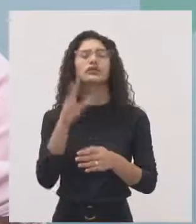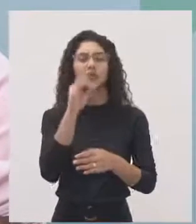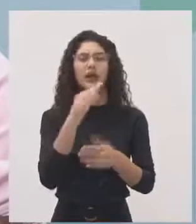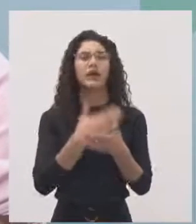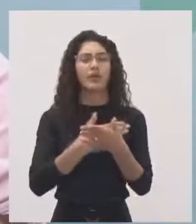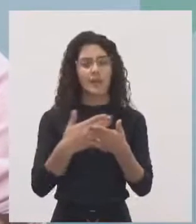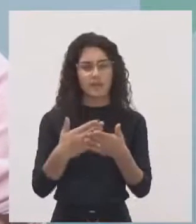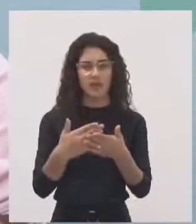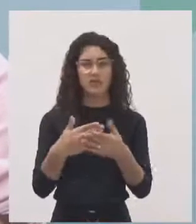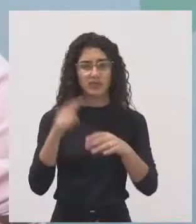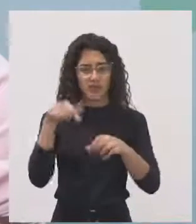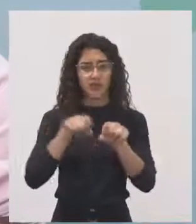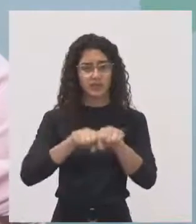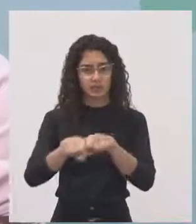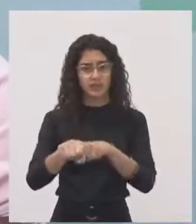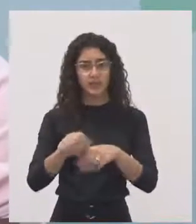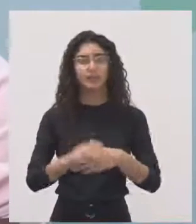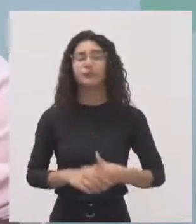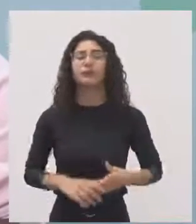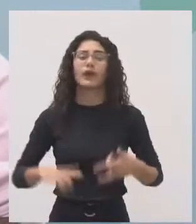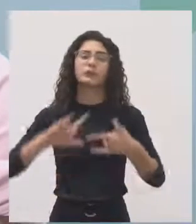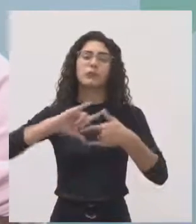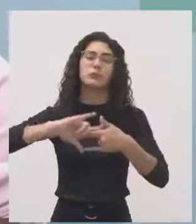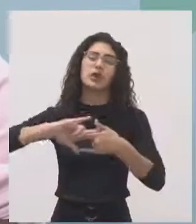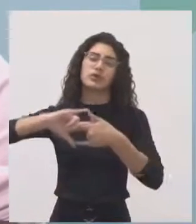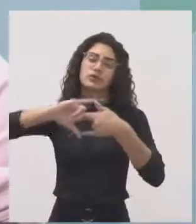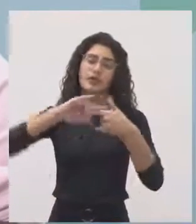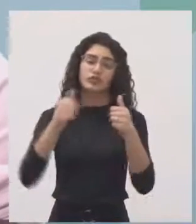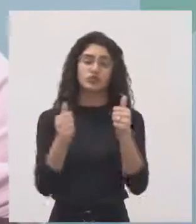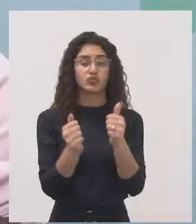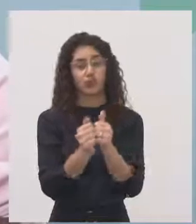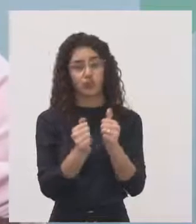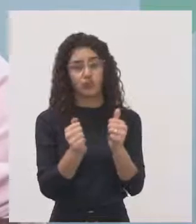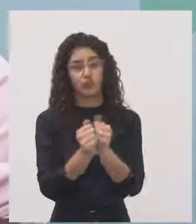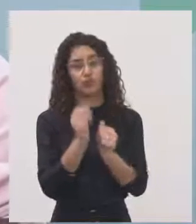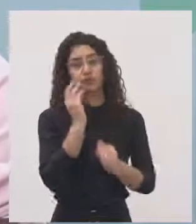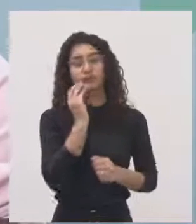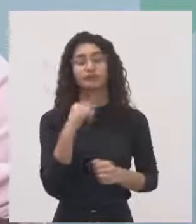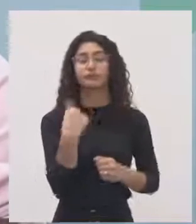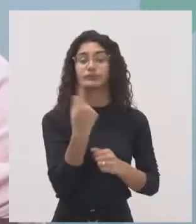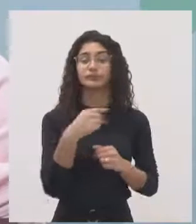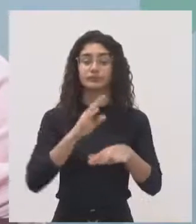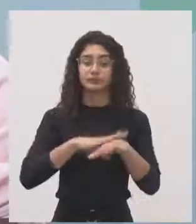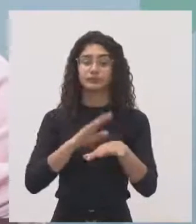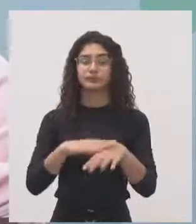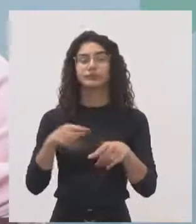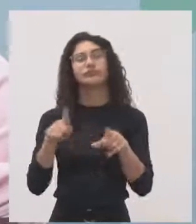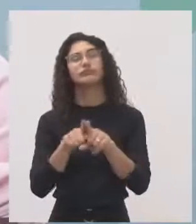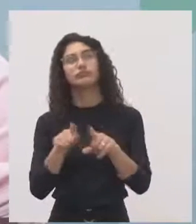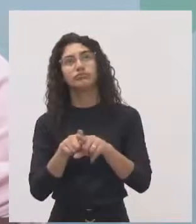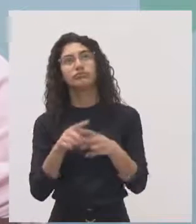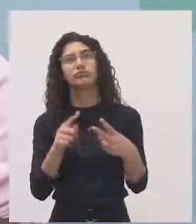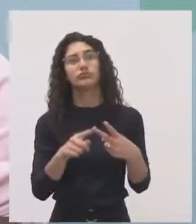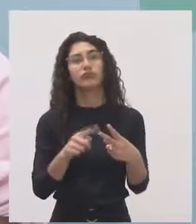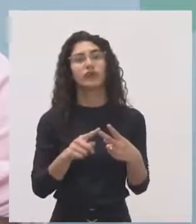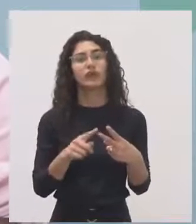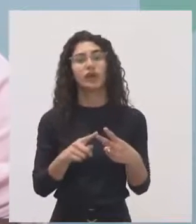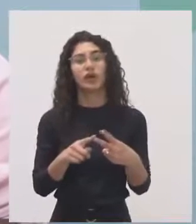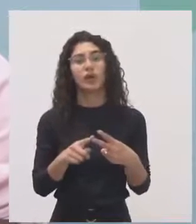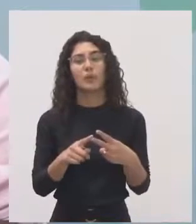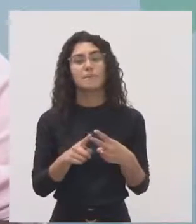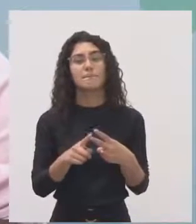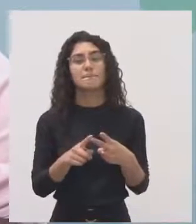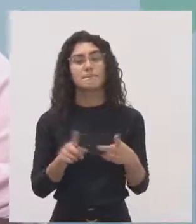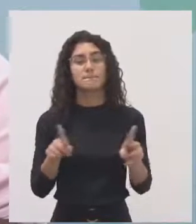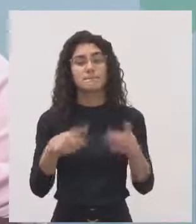uma formação que a gente fez com a Microsoft, de recursos de vídeo da Microsoft. A gente fez uma outra de luz, câmera e ação, que